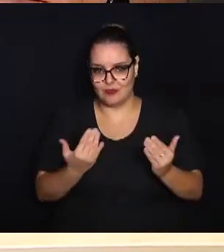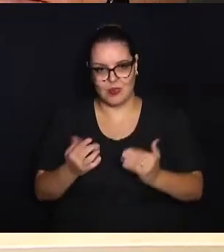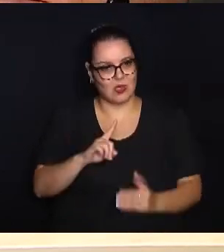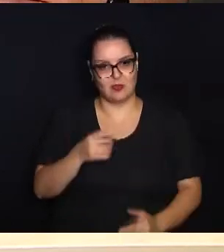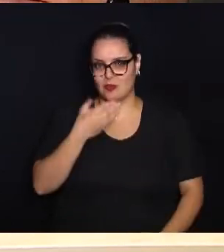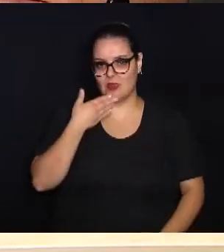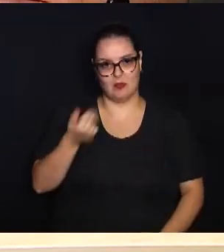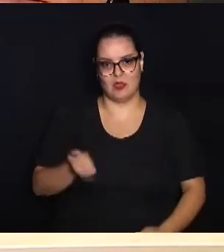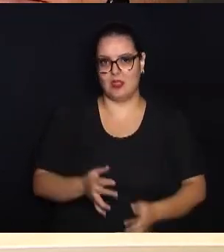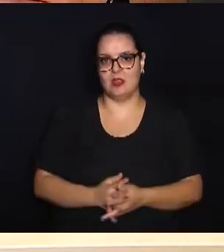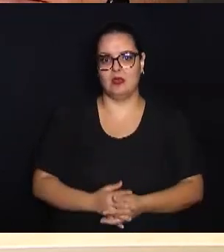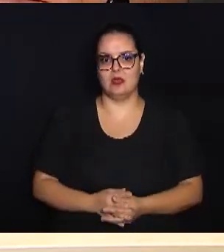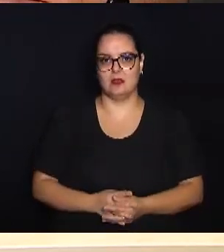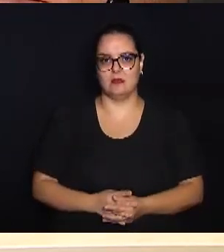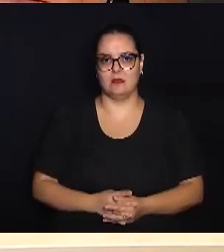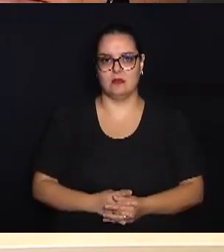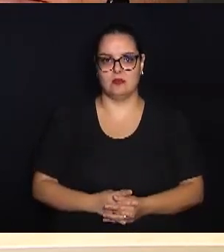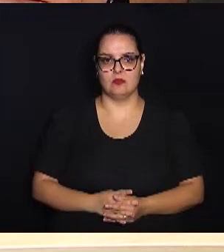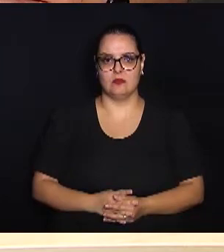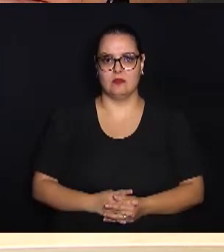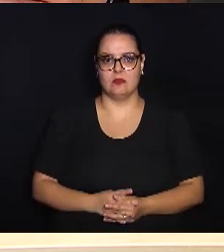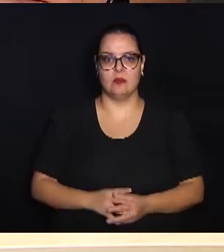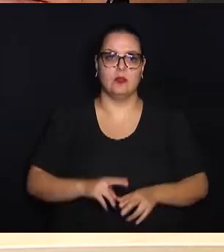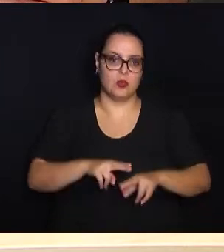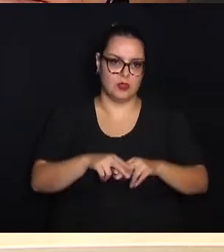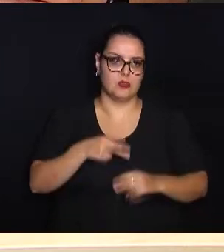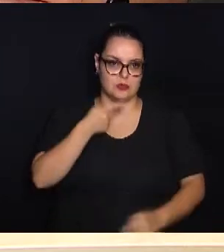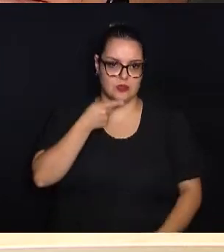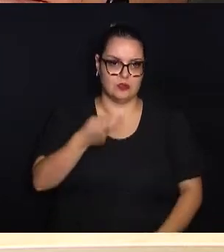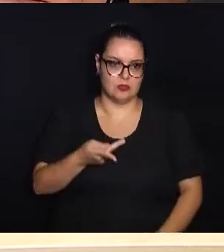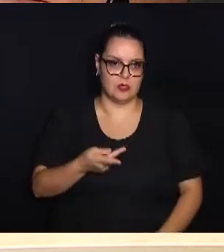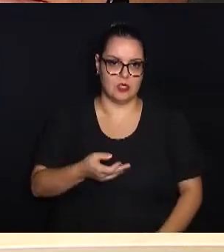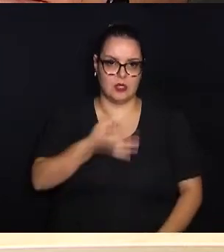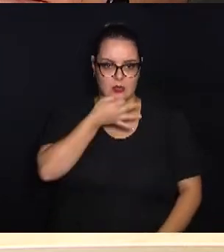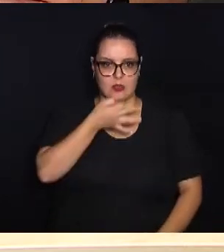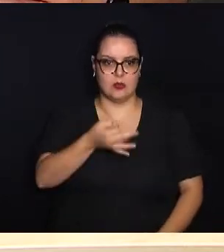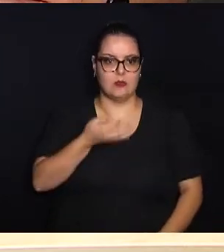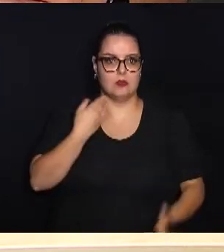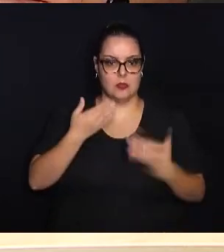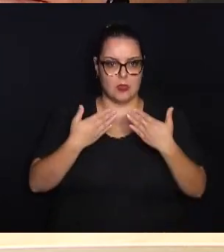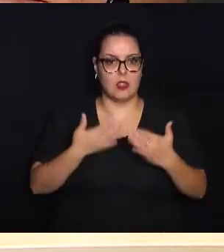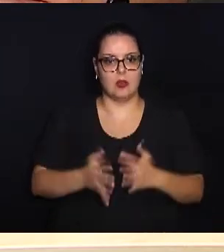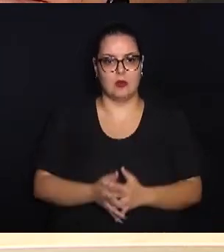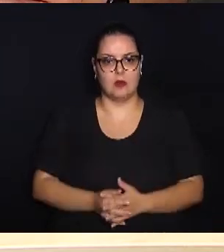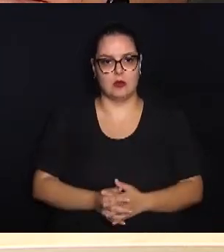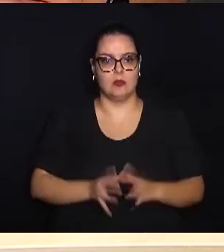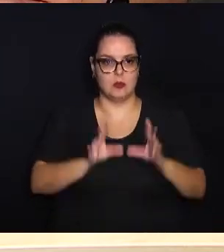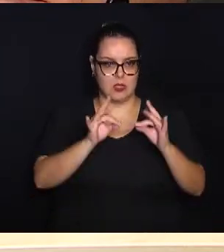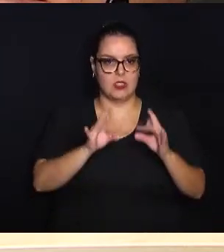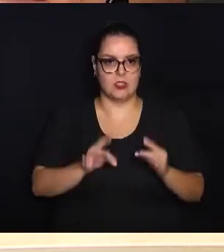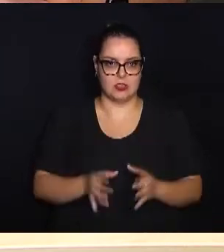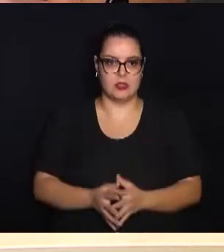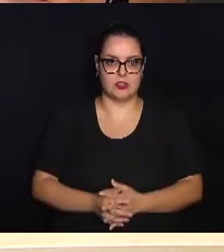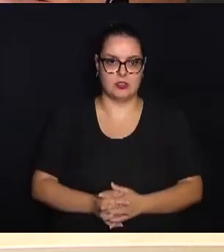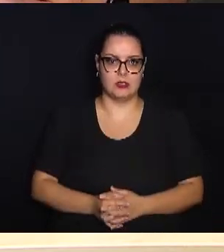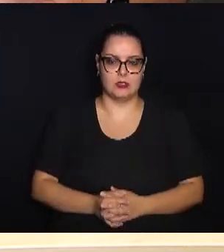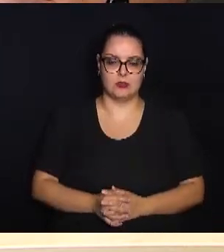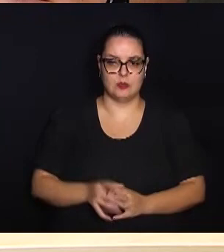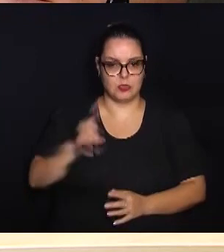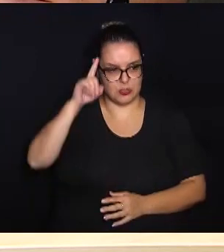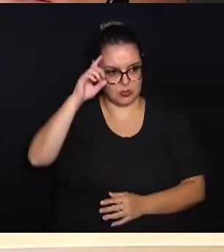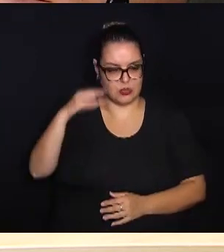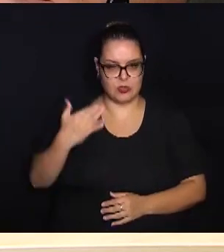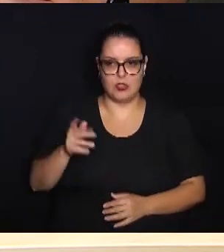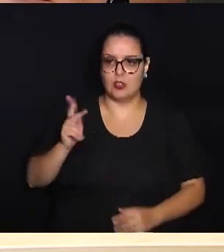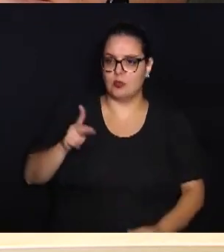melhores. Então, por isso que eu sugiro uma conversa mais detalhada com